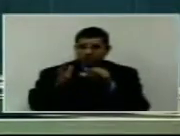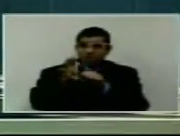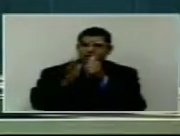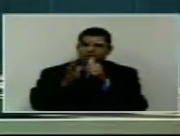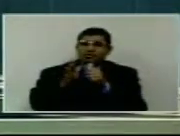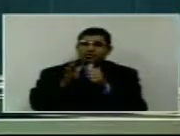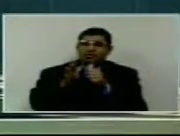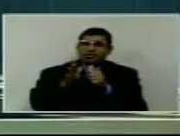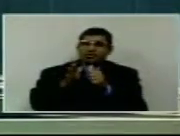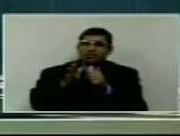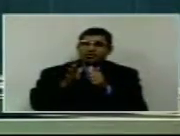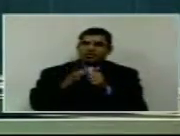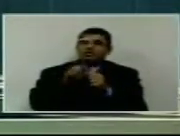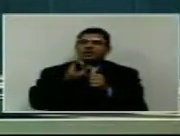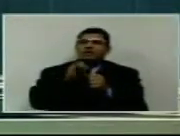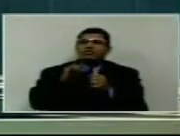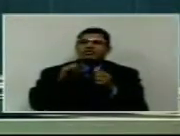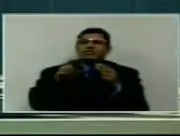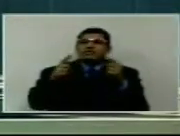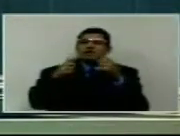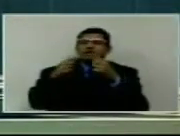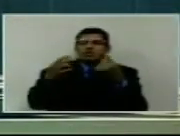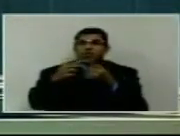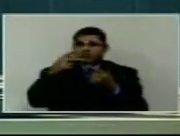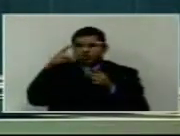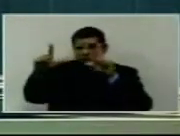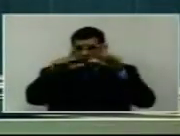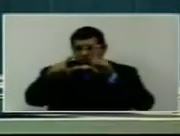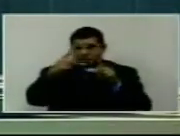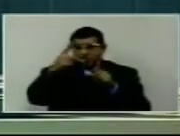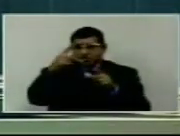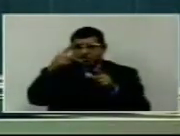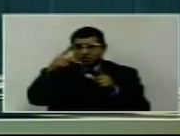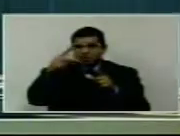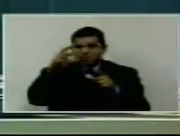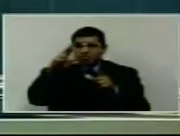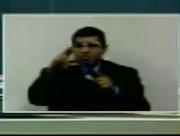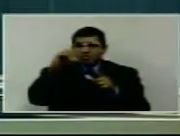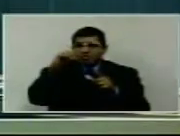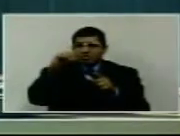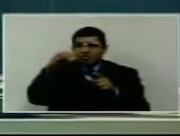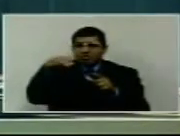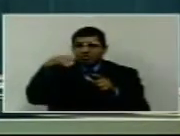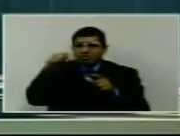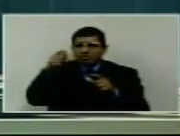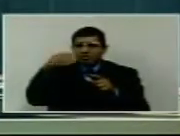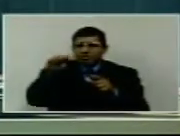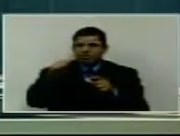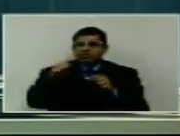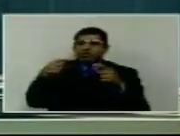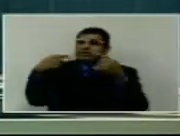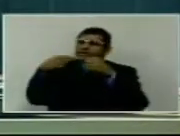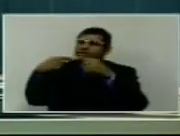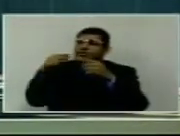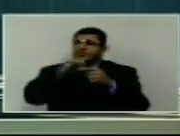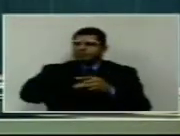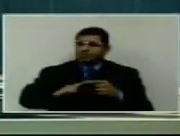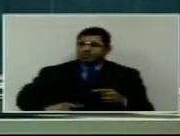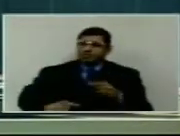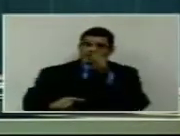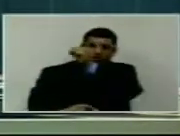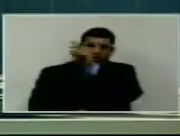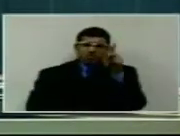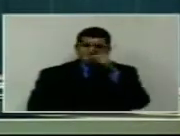primeira delas, se ligar hoje o Proama, se hoje chegarem a um acordo, o governo do estado e